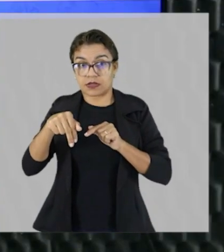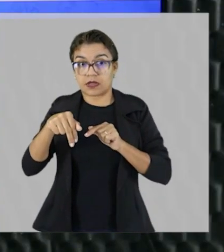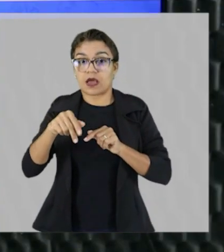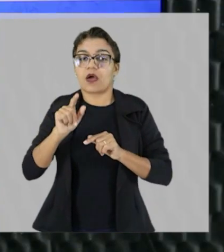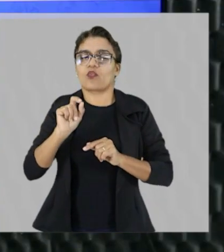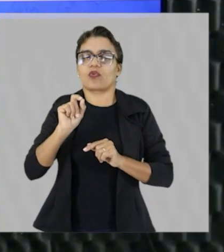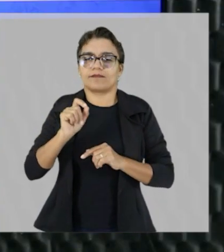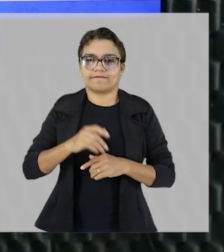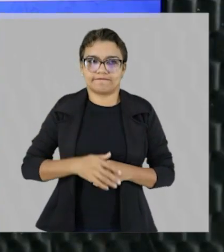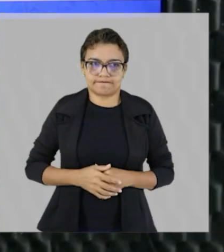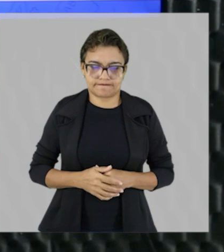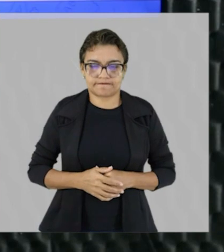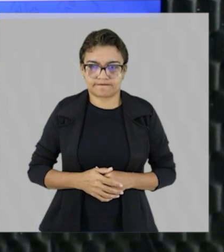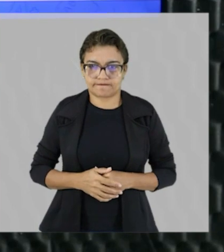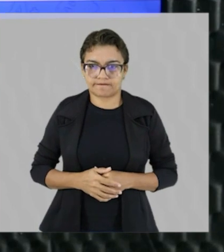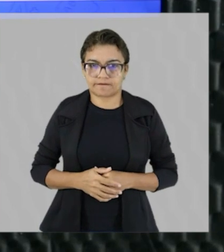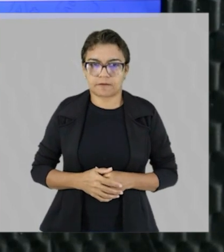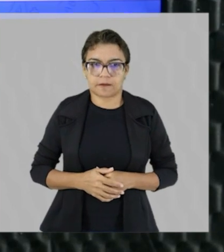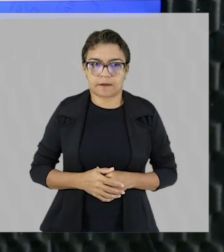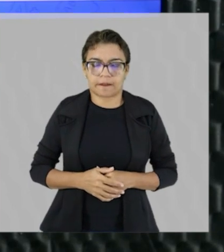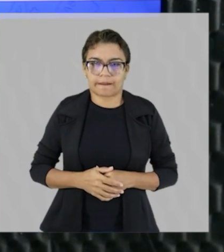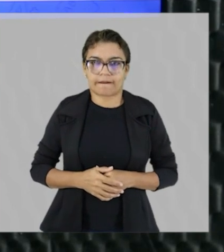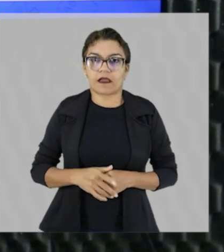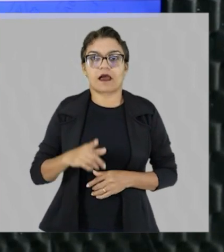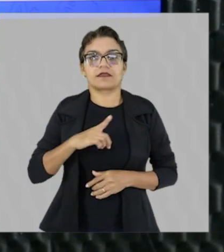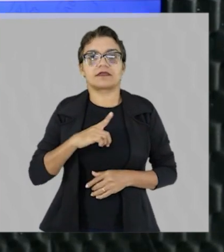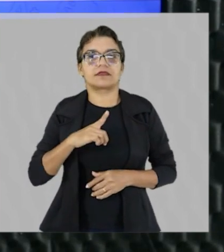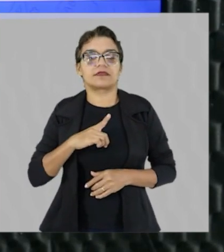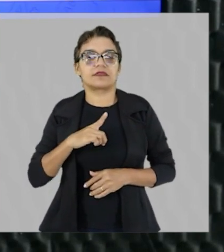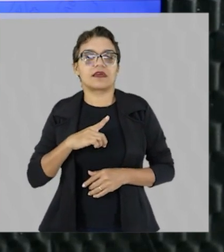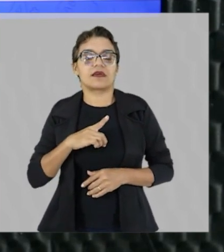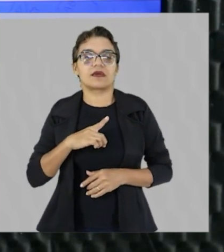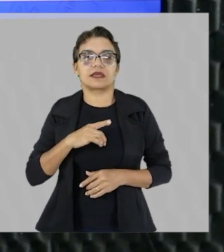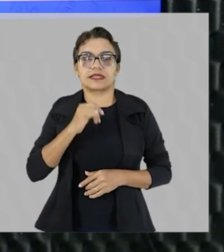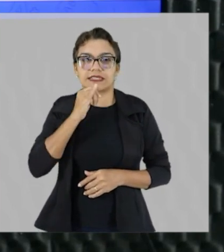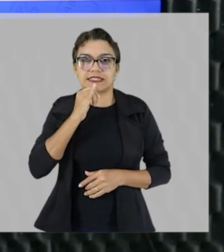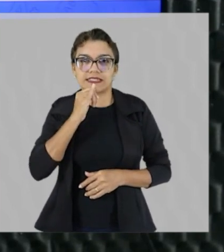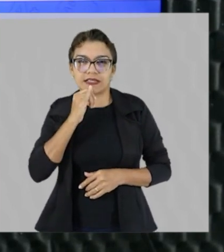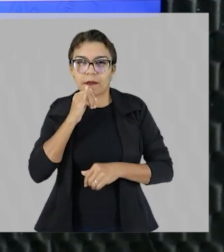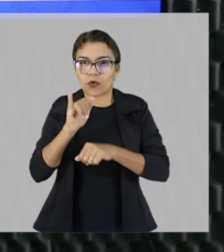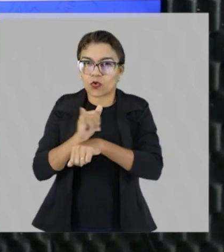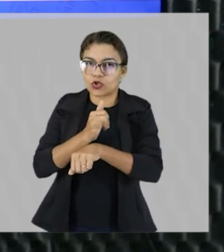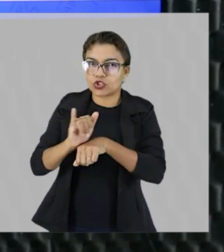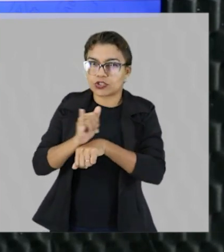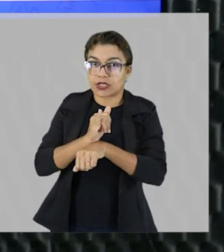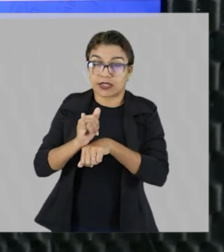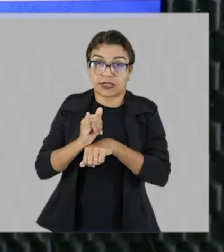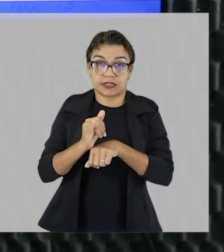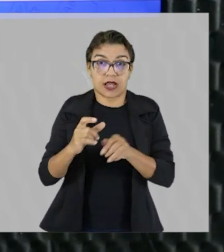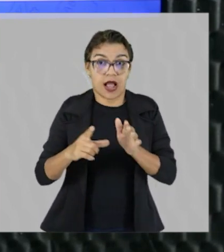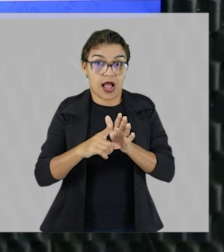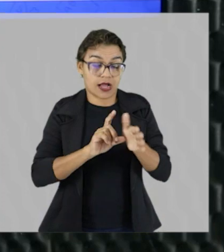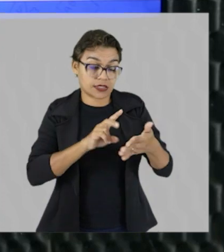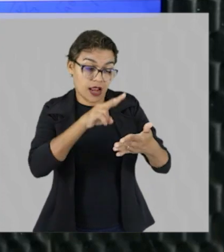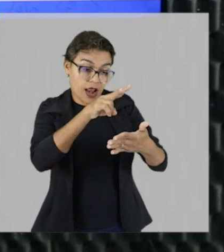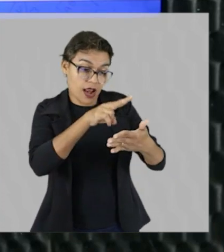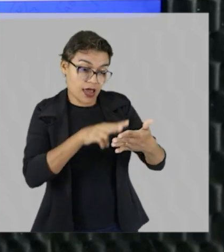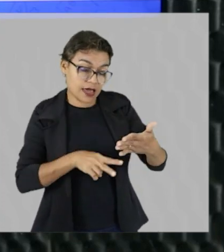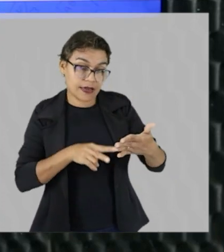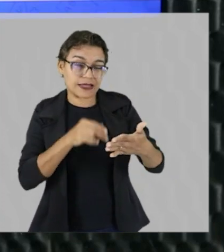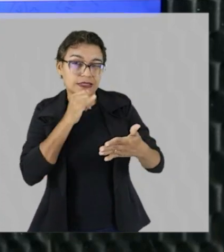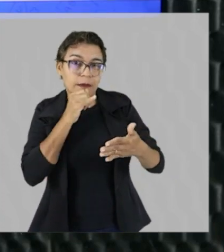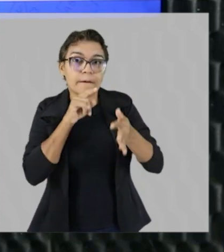faço? Aquele macetezinho que a gente sempre está ensinando para vocês. Lê o enunciado da questão, vê o que a questão